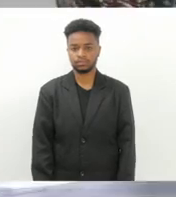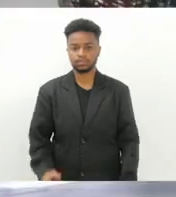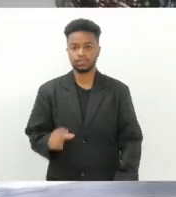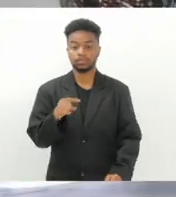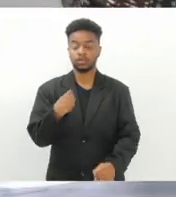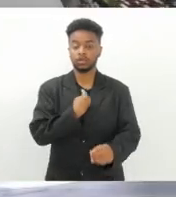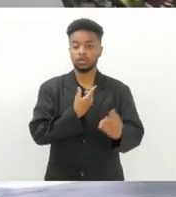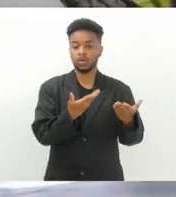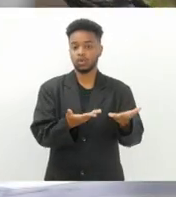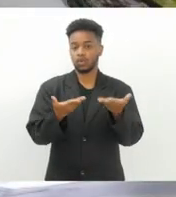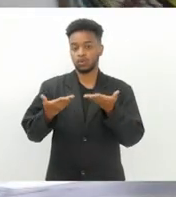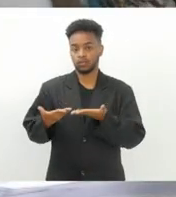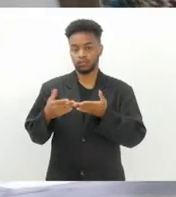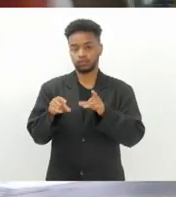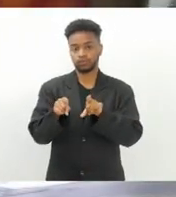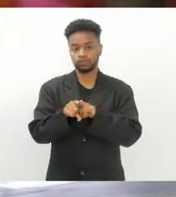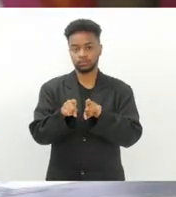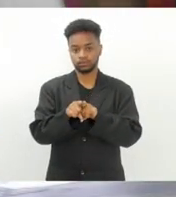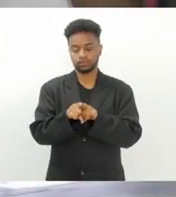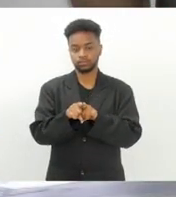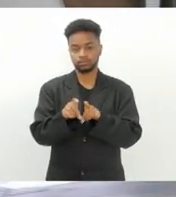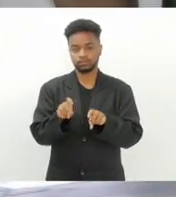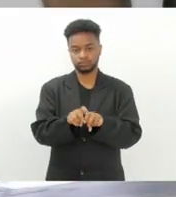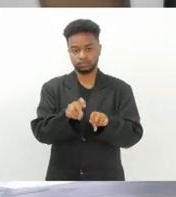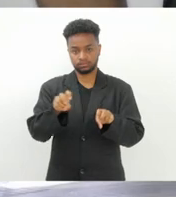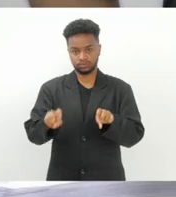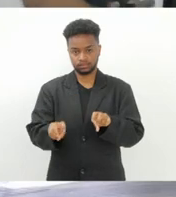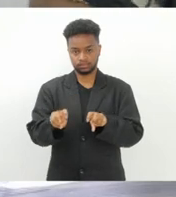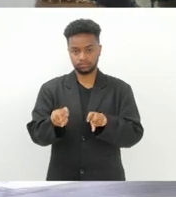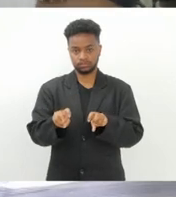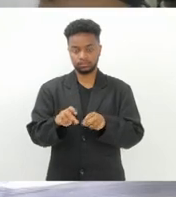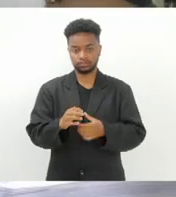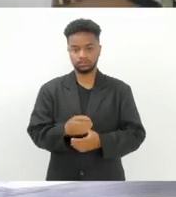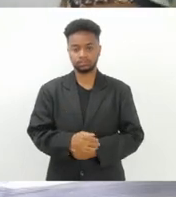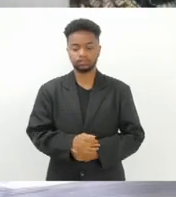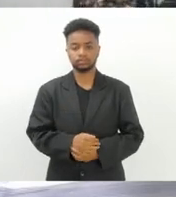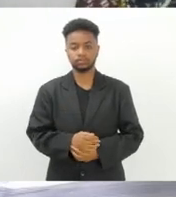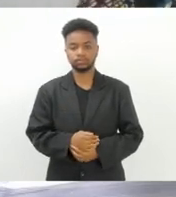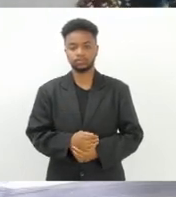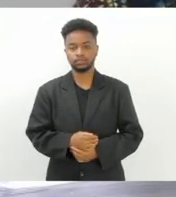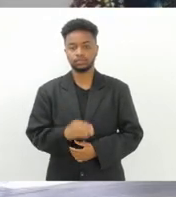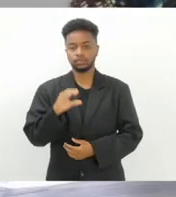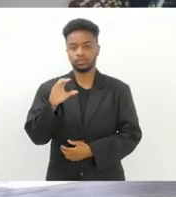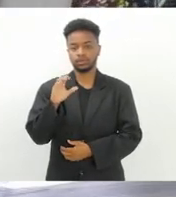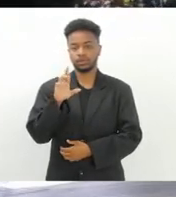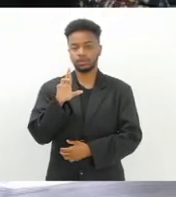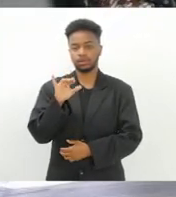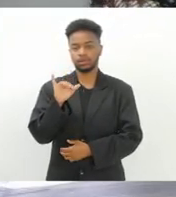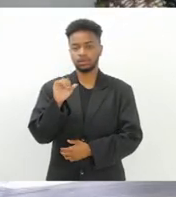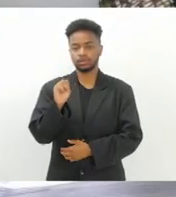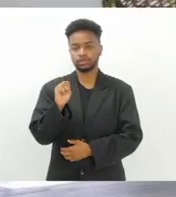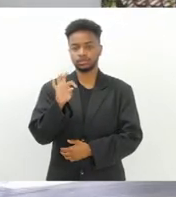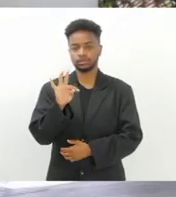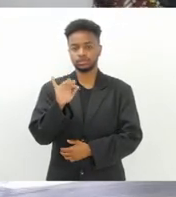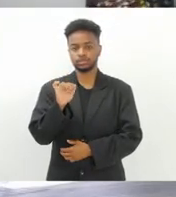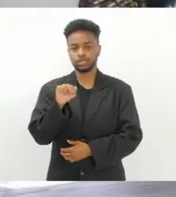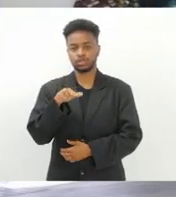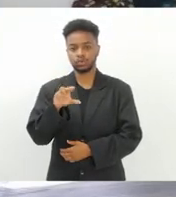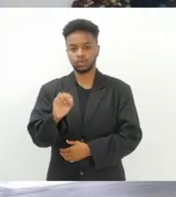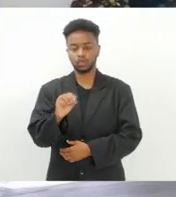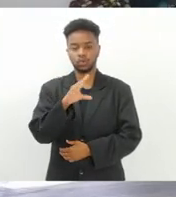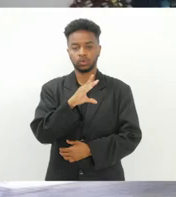Convidamos também para compor a mesa Dr. Cristiano coordenador de